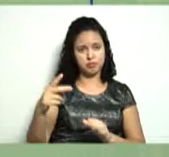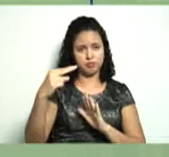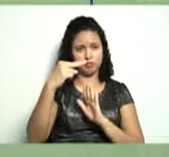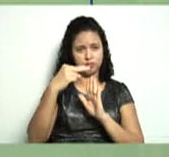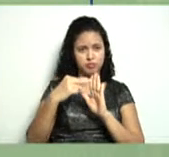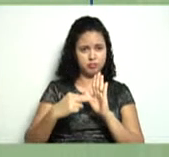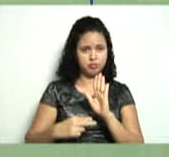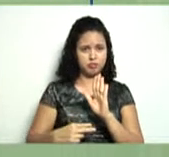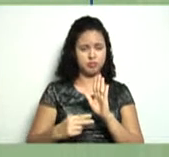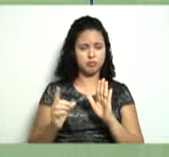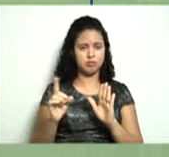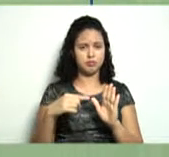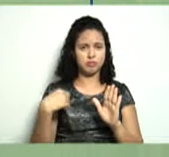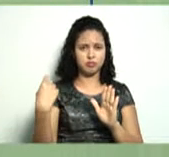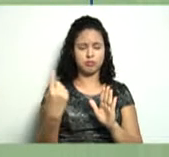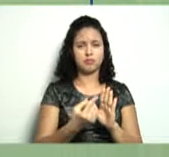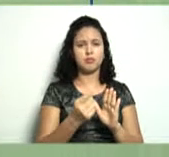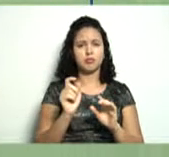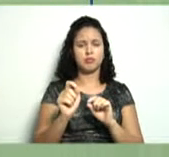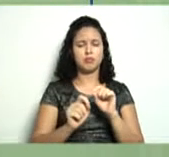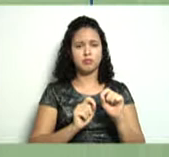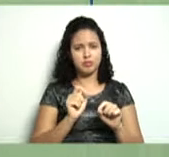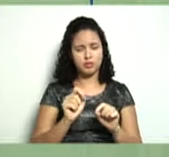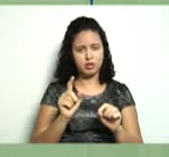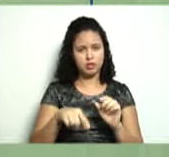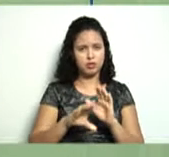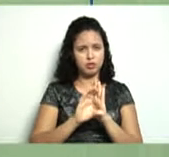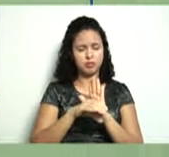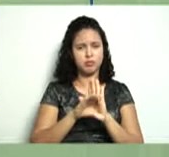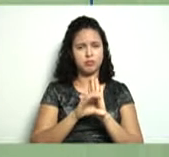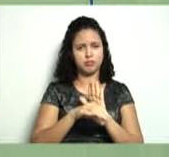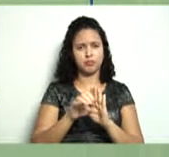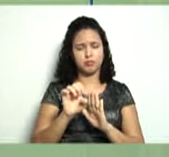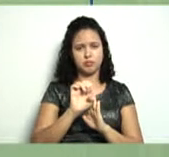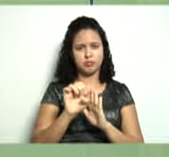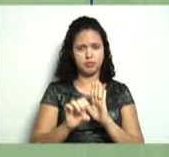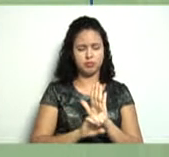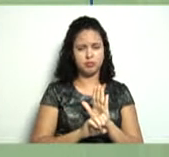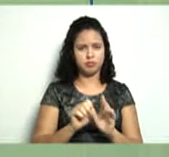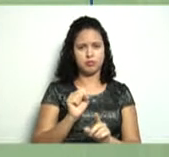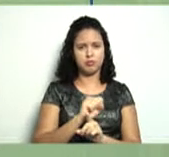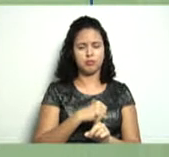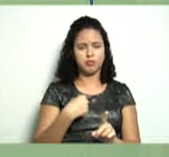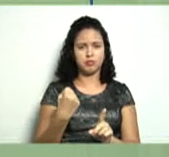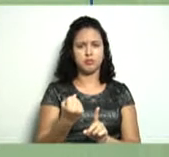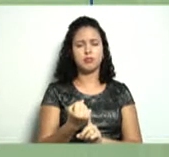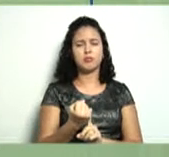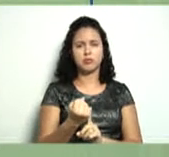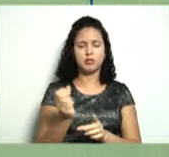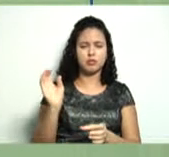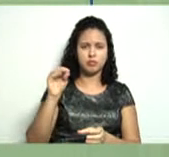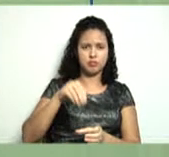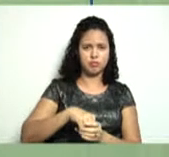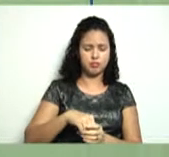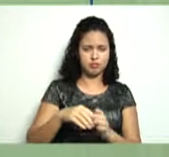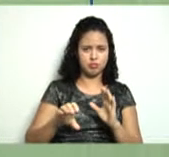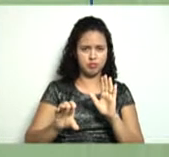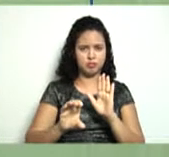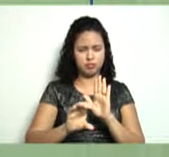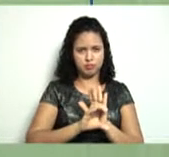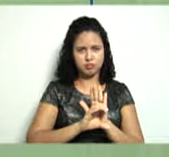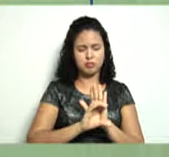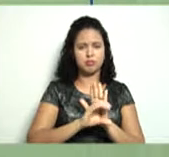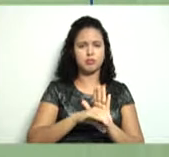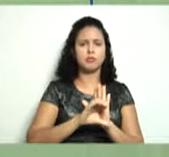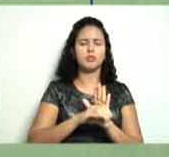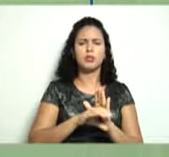temos que este é um conceito de estatuto social. E dentro desse conceito, a gente está